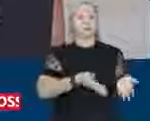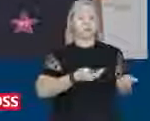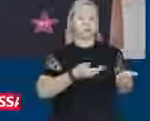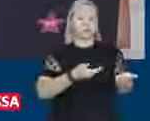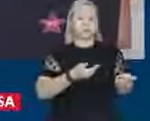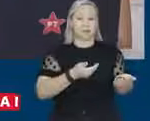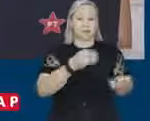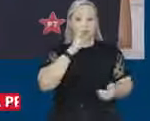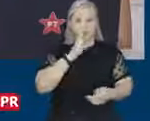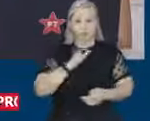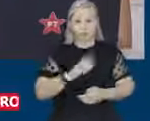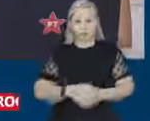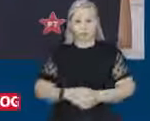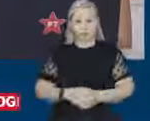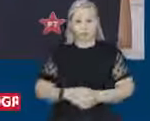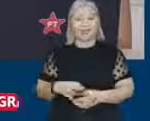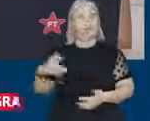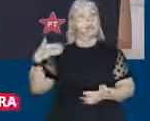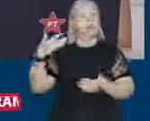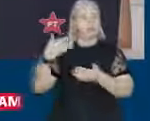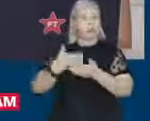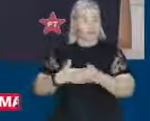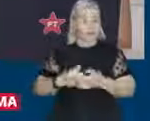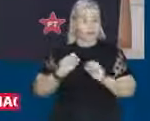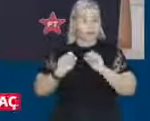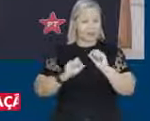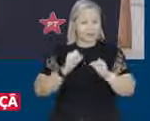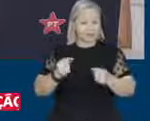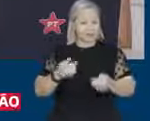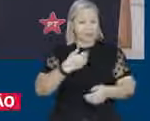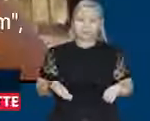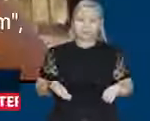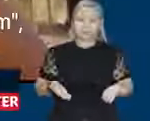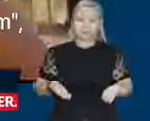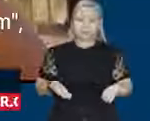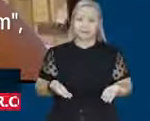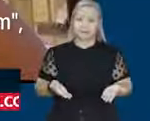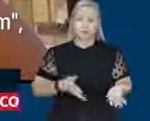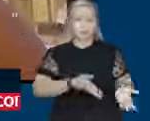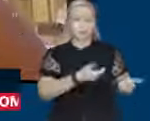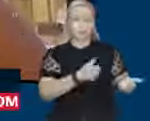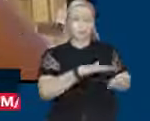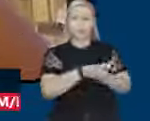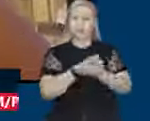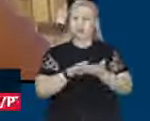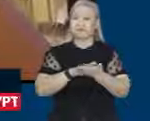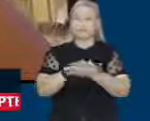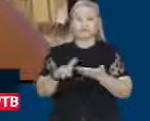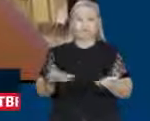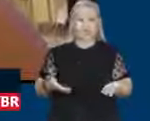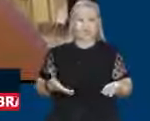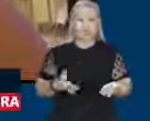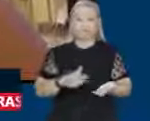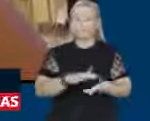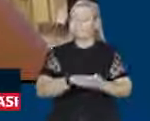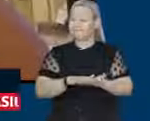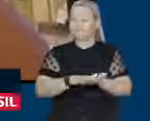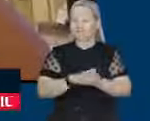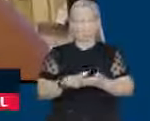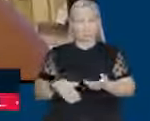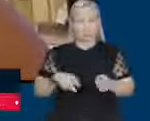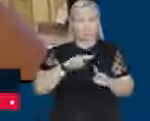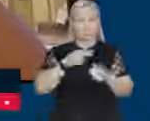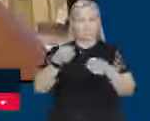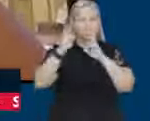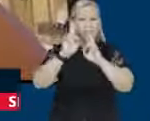O legado que o Bolsonaro deixa para as juventudes brasileiras é de total descaso, né? Juventude sem senso, porque é sem perspectiva de conseguir